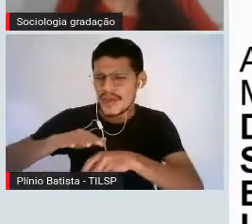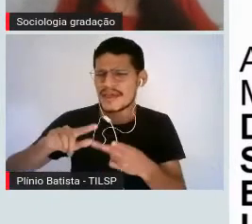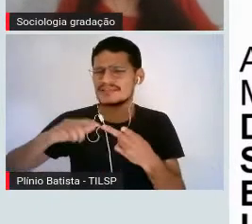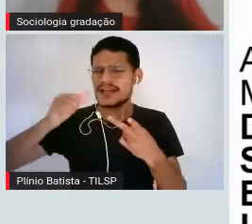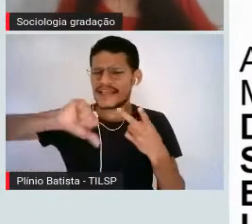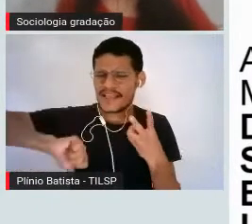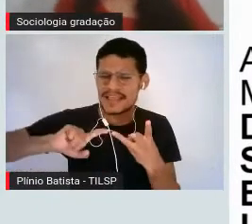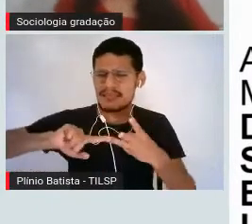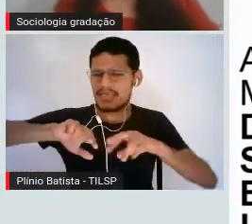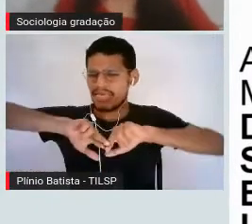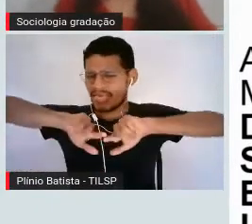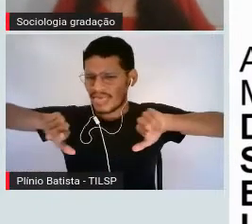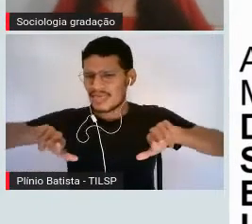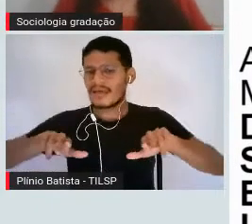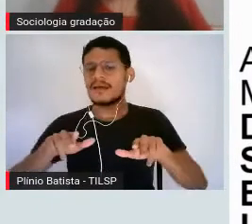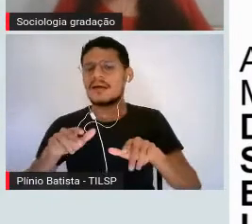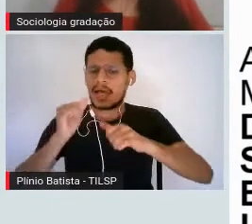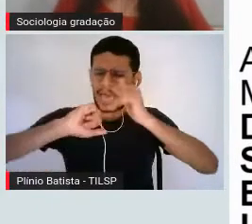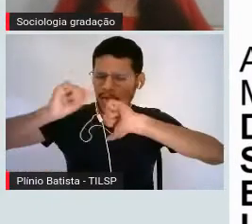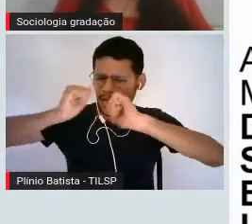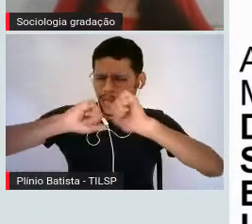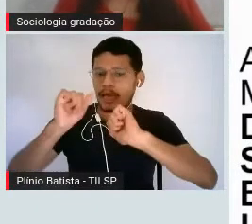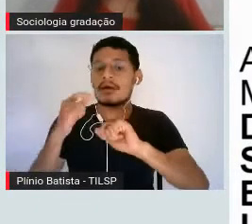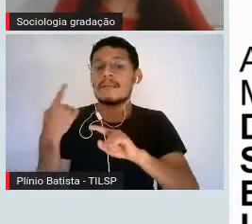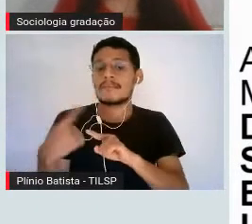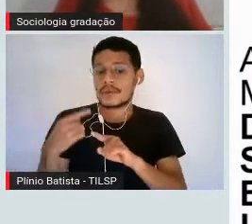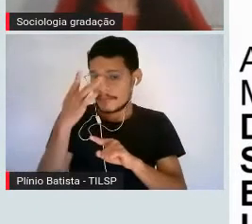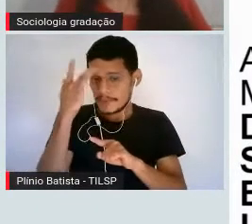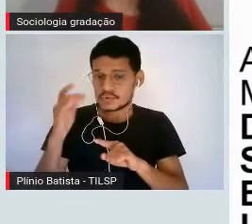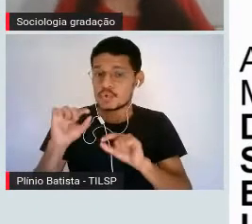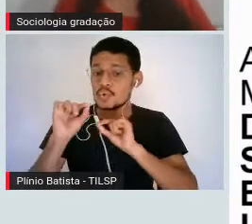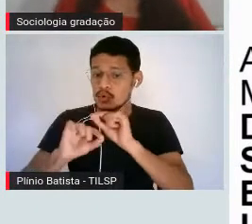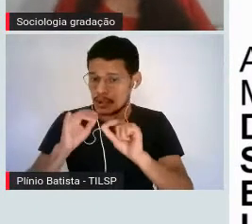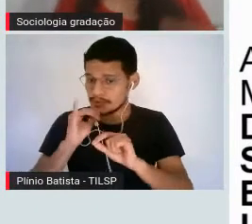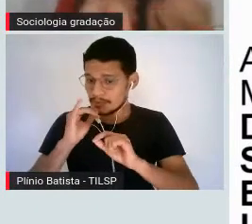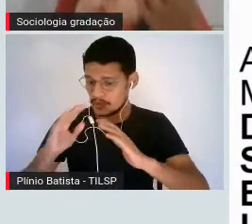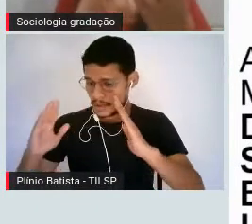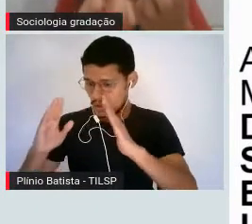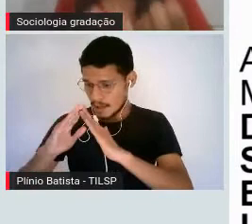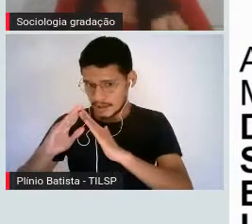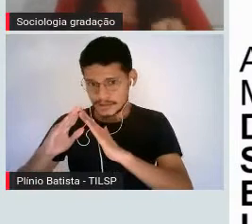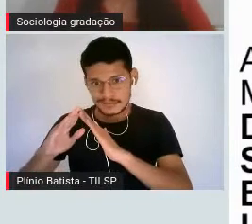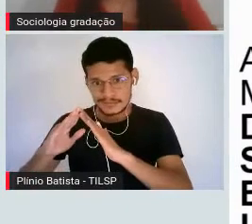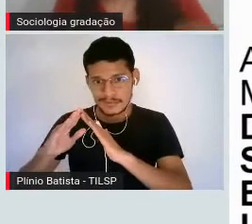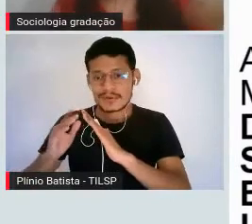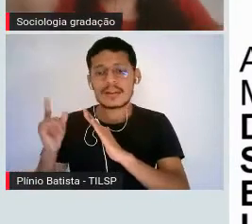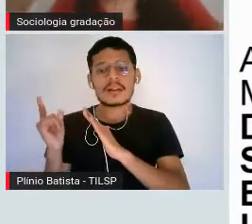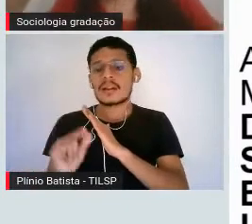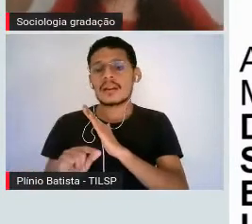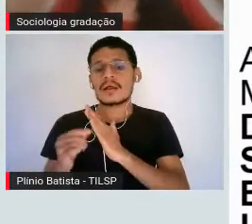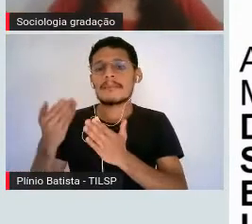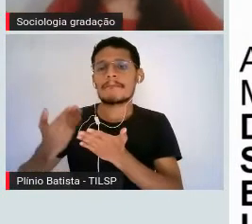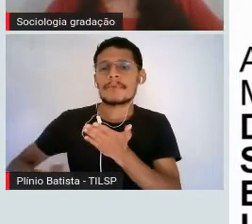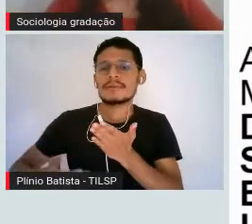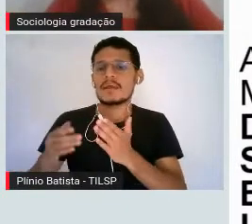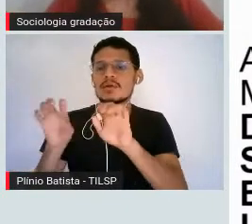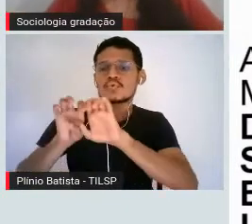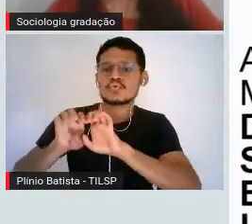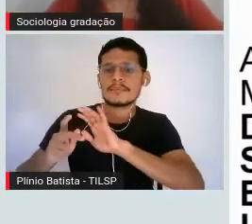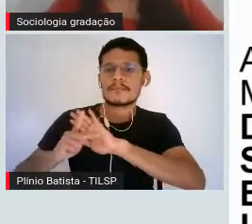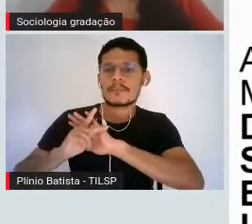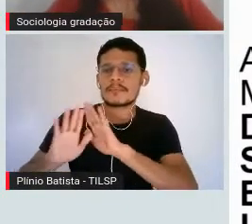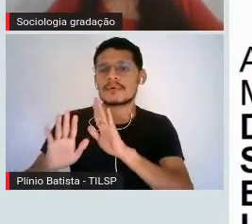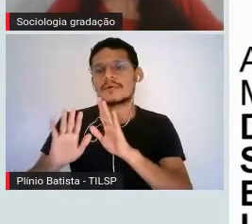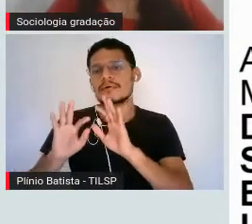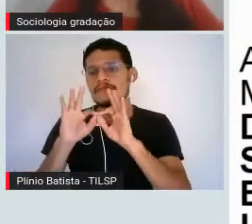porque as pessoas começaram a sair de suas casas, perderam sua estrutura familiar, sua estrutura